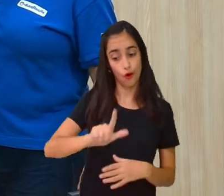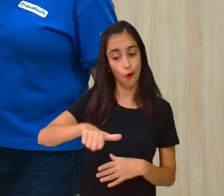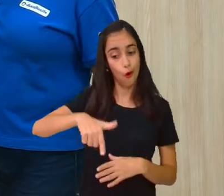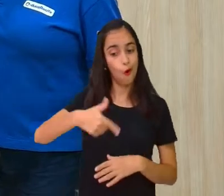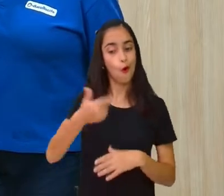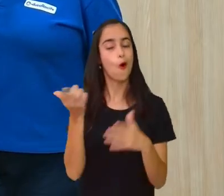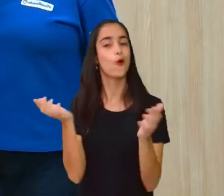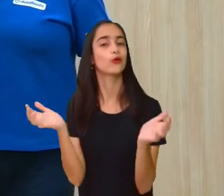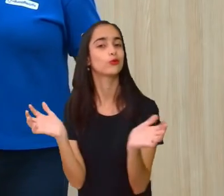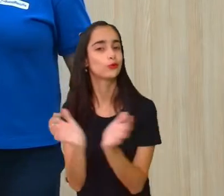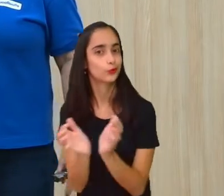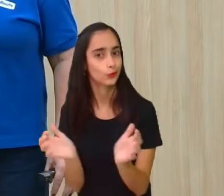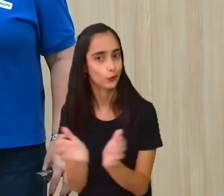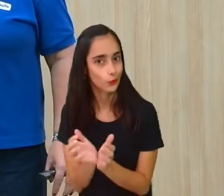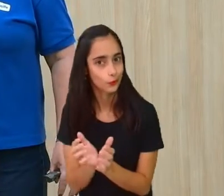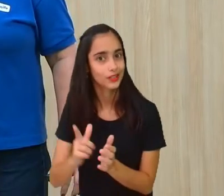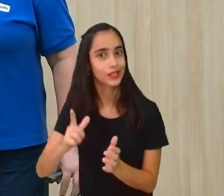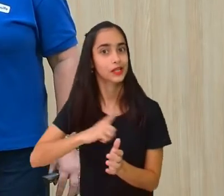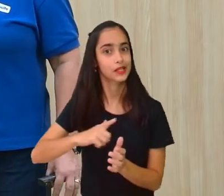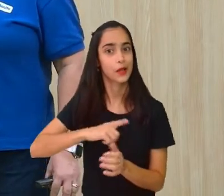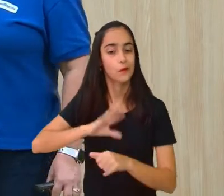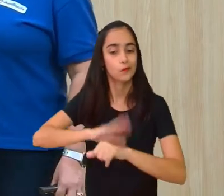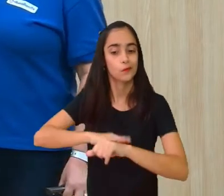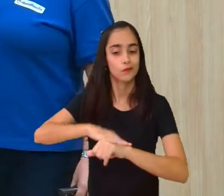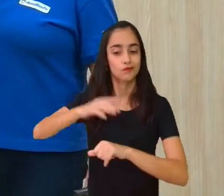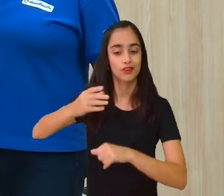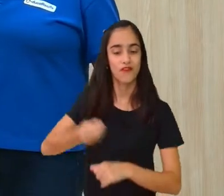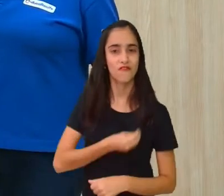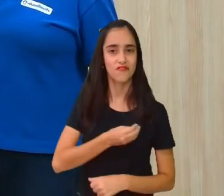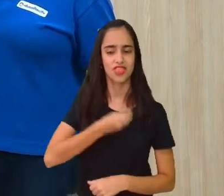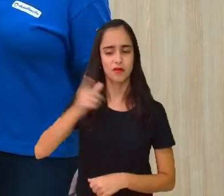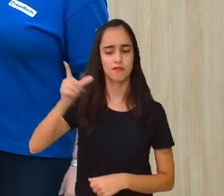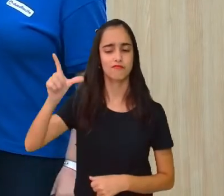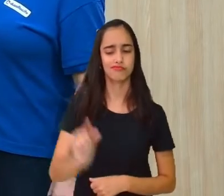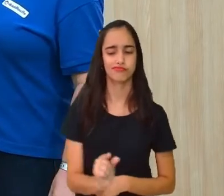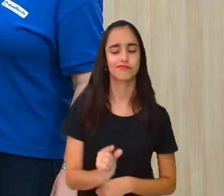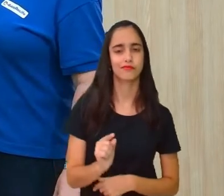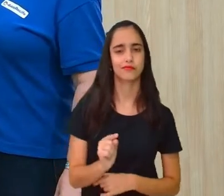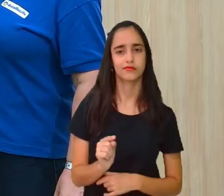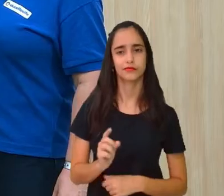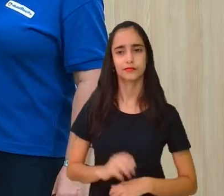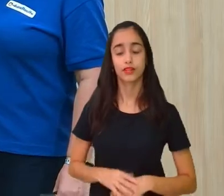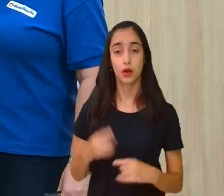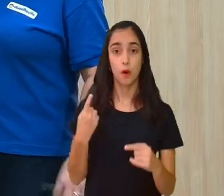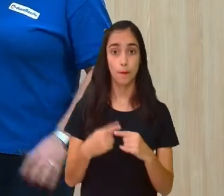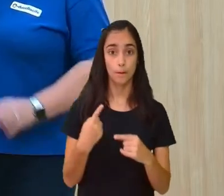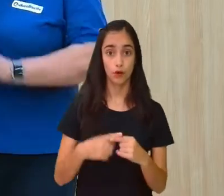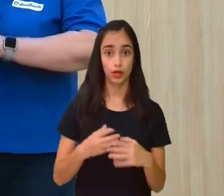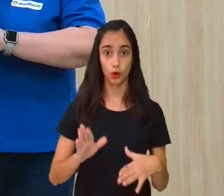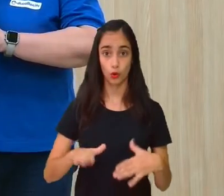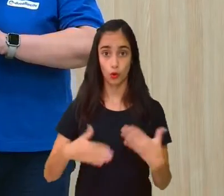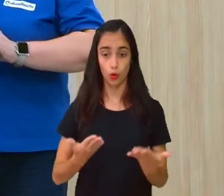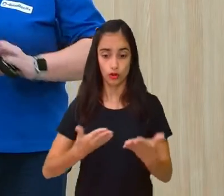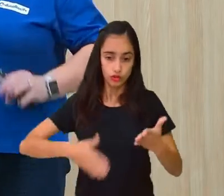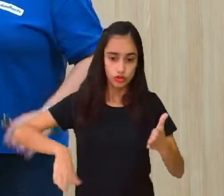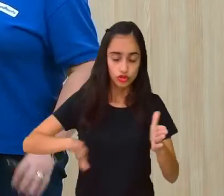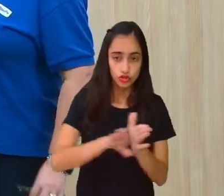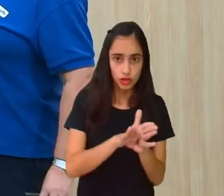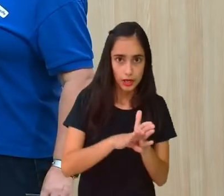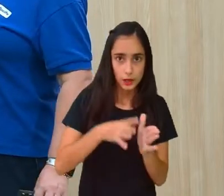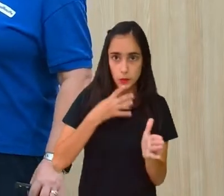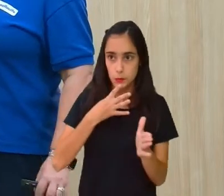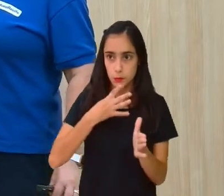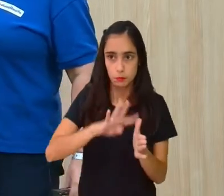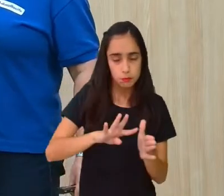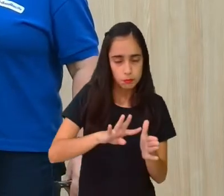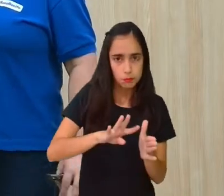macrófagos, que tem um tempo de vida bem curto. Por quê? Porque ele, quando vem, ele desconhece, ele